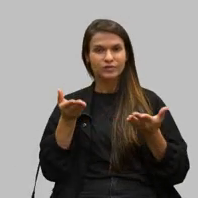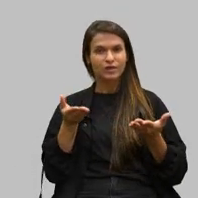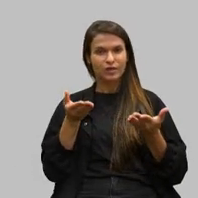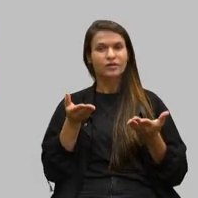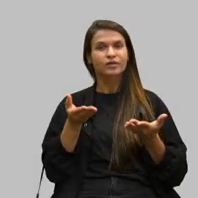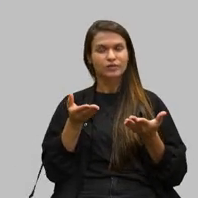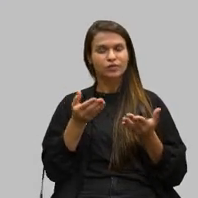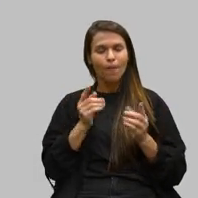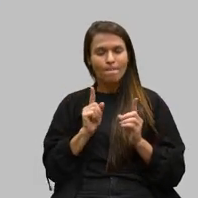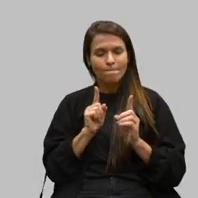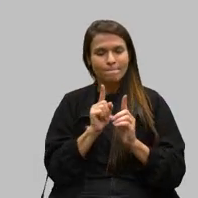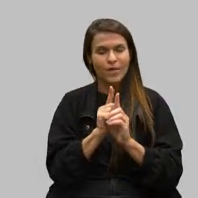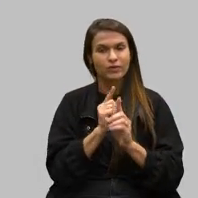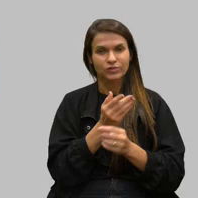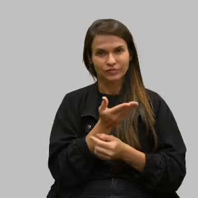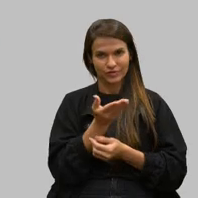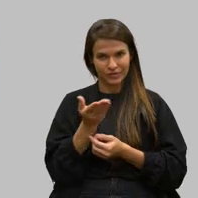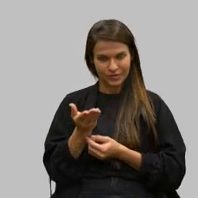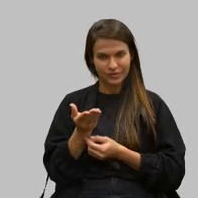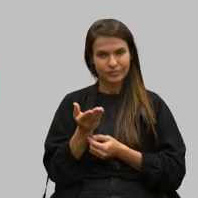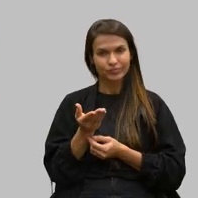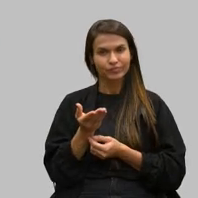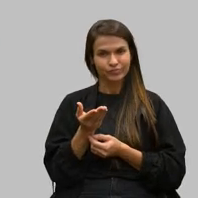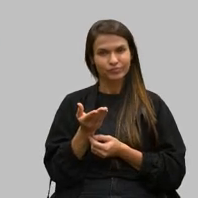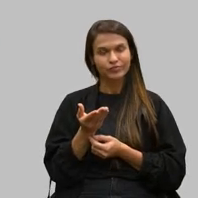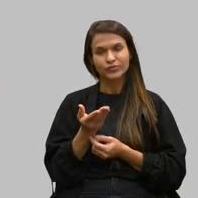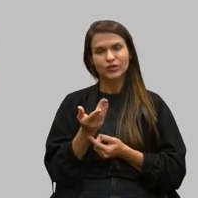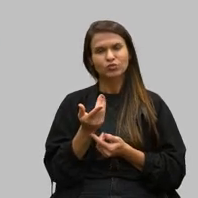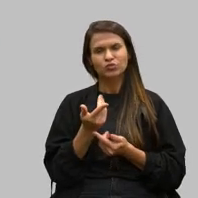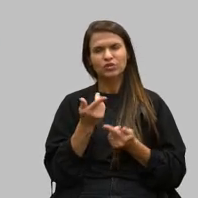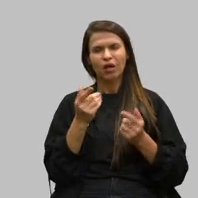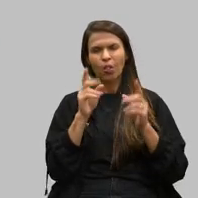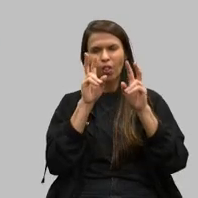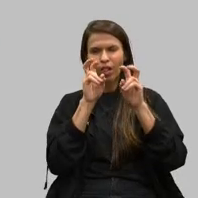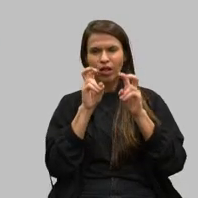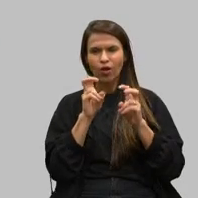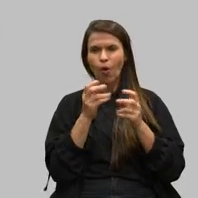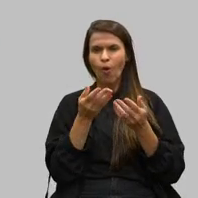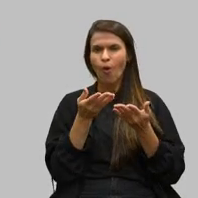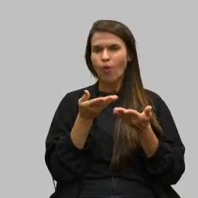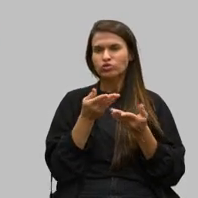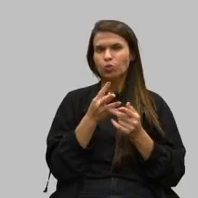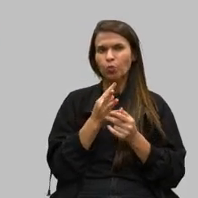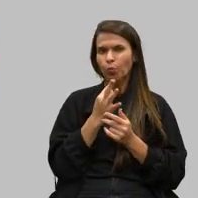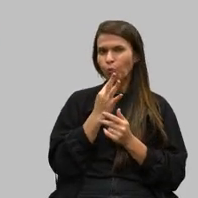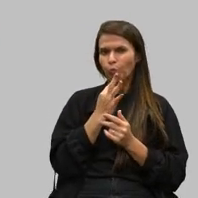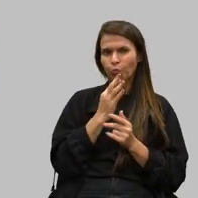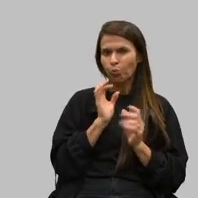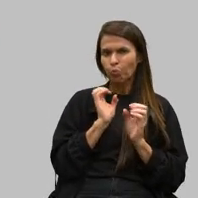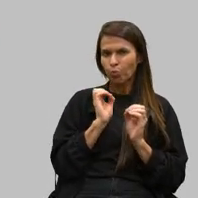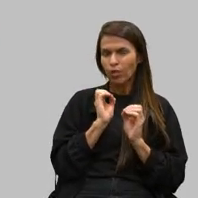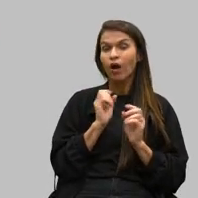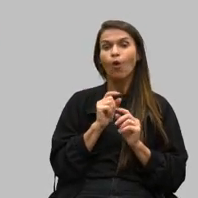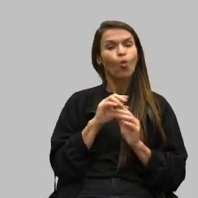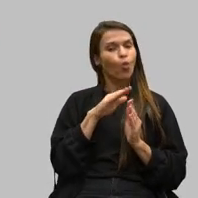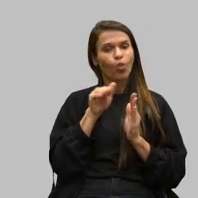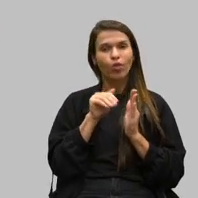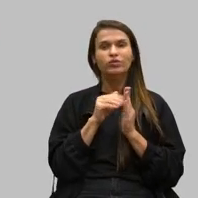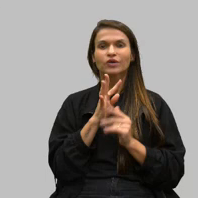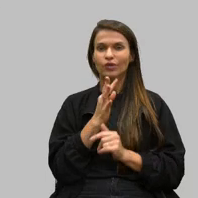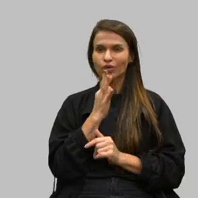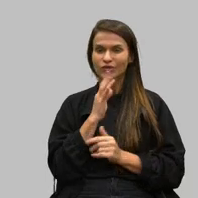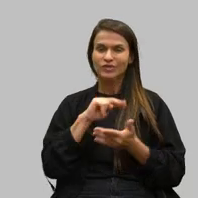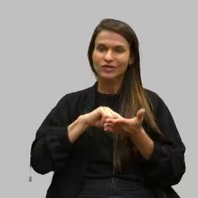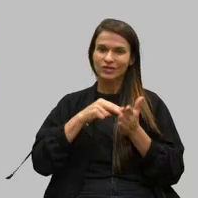estando perto de vocês, não há nenhum tema que foi colocado hoje que eu não conhecia, todos eles eu conheço, e significa